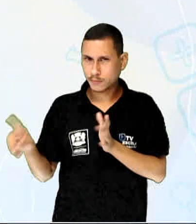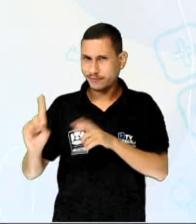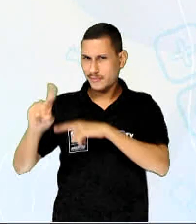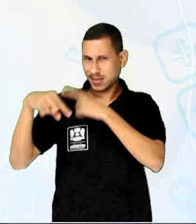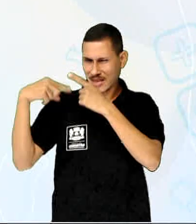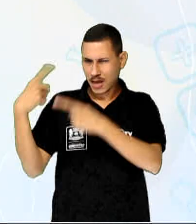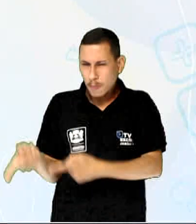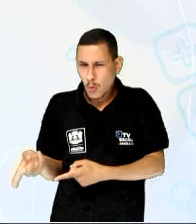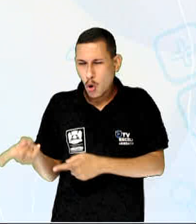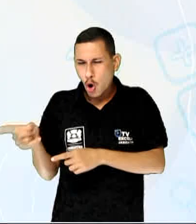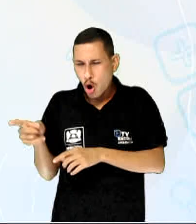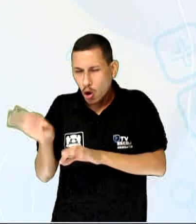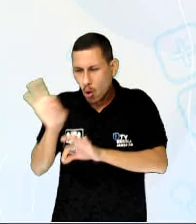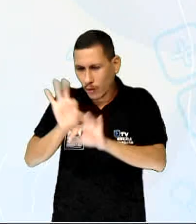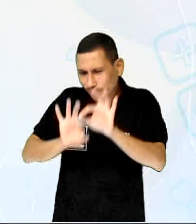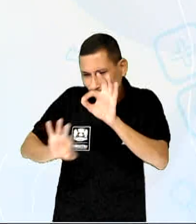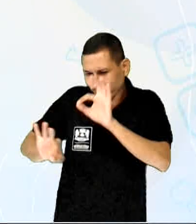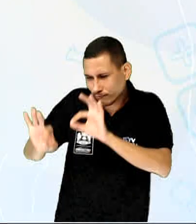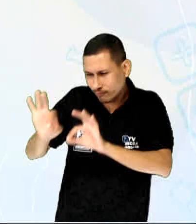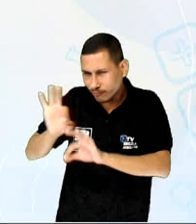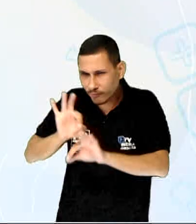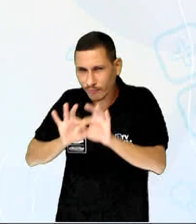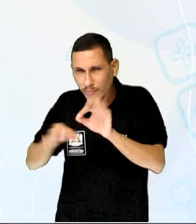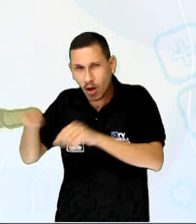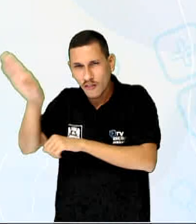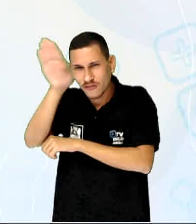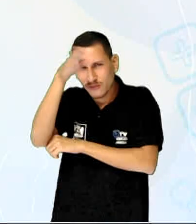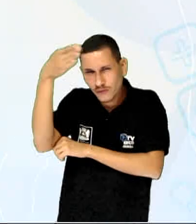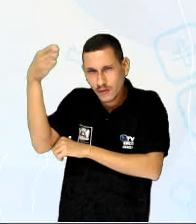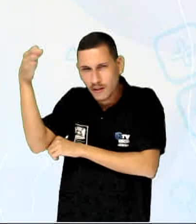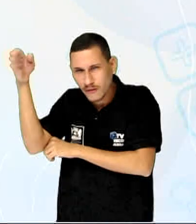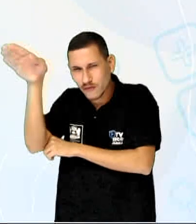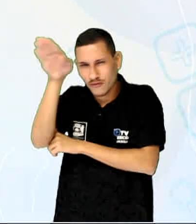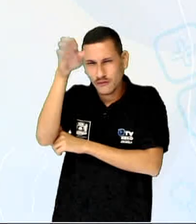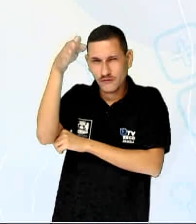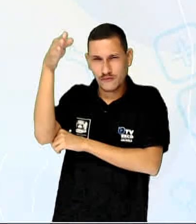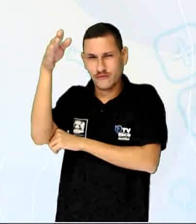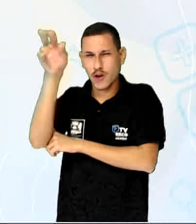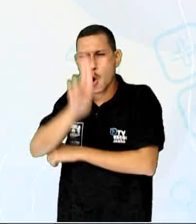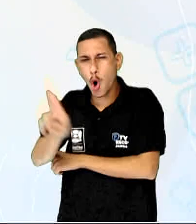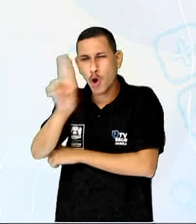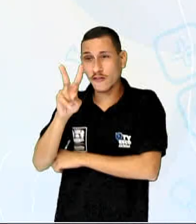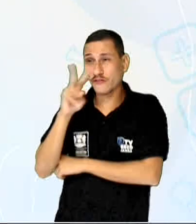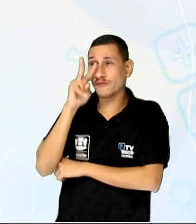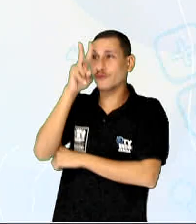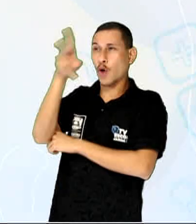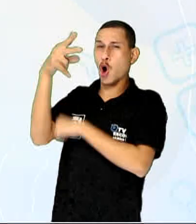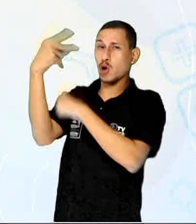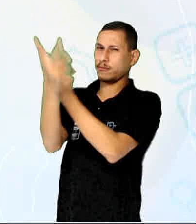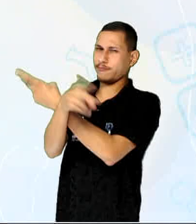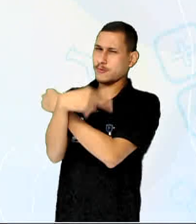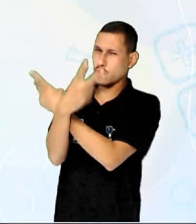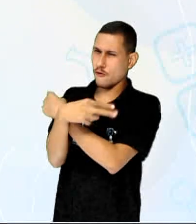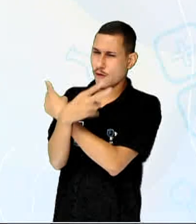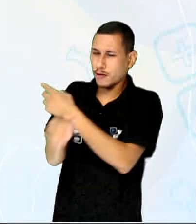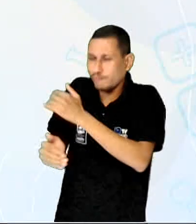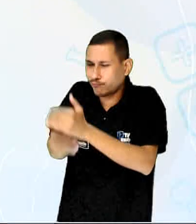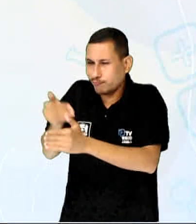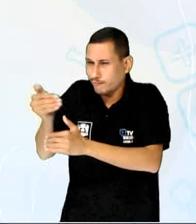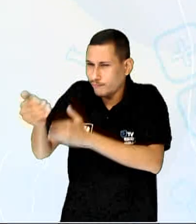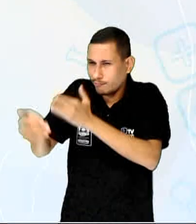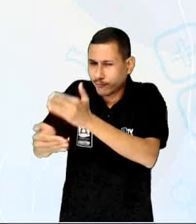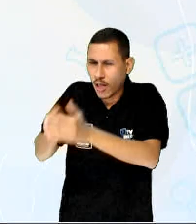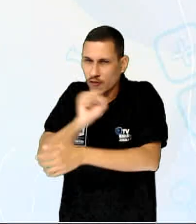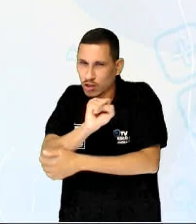foram aperfeiçoando a técnica com velas, aproveitando a força do vento e dos remos com o passar do século.